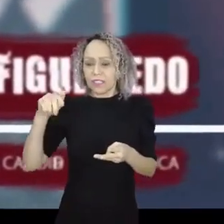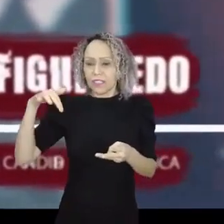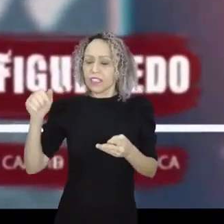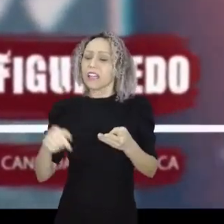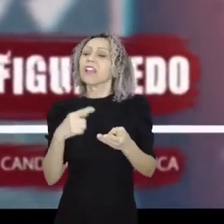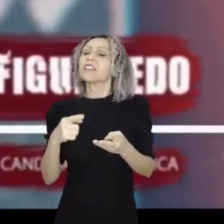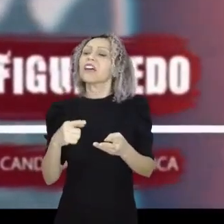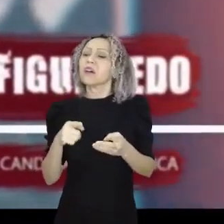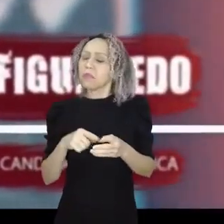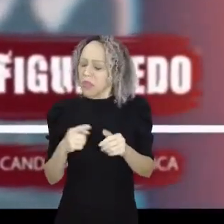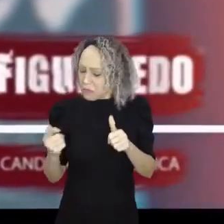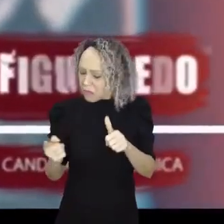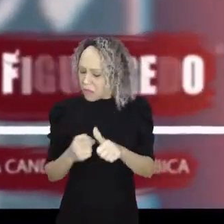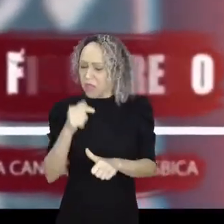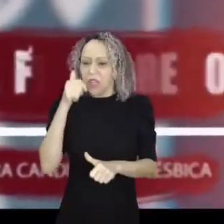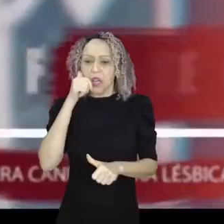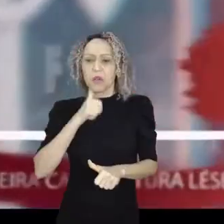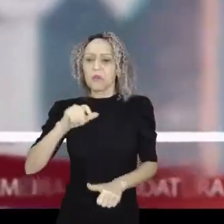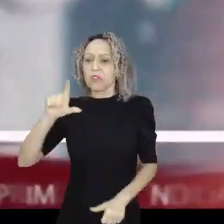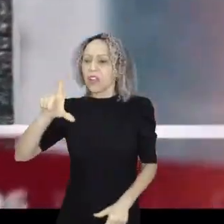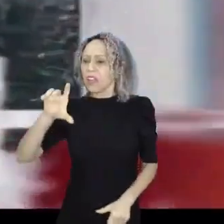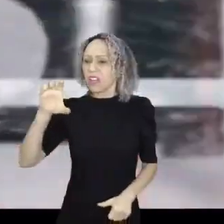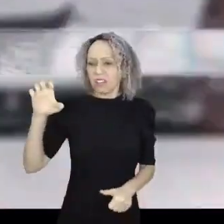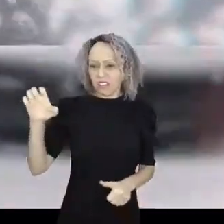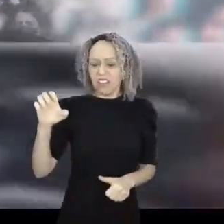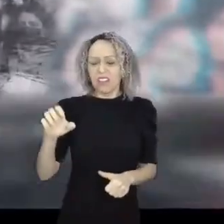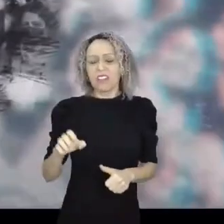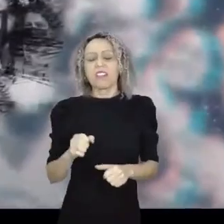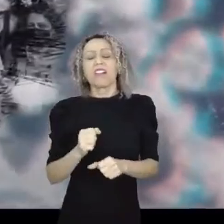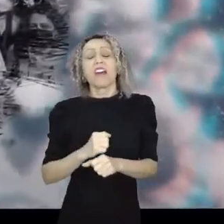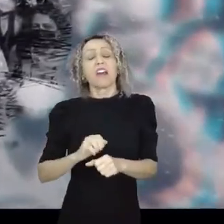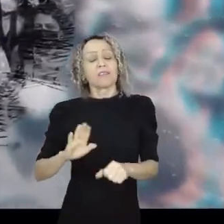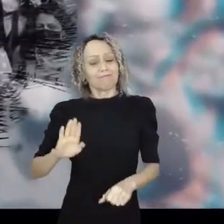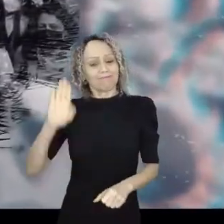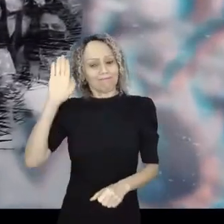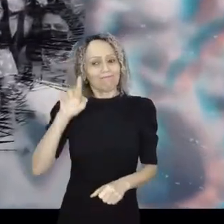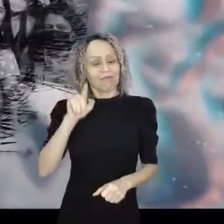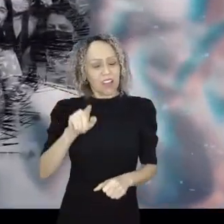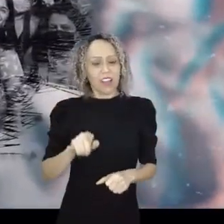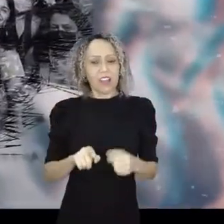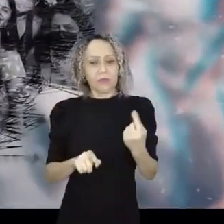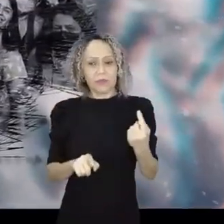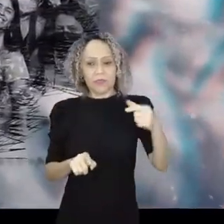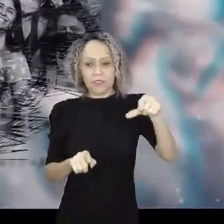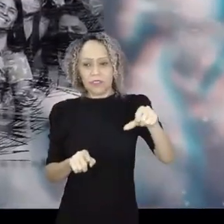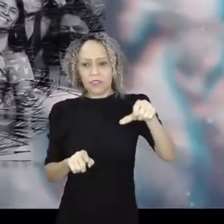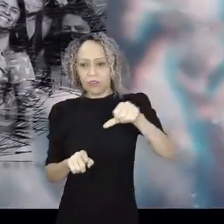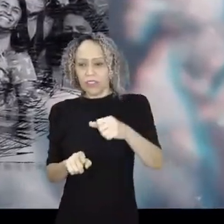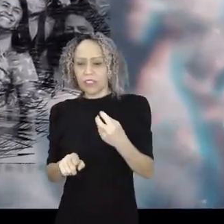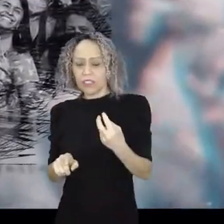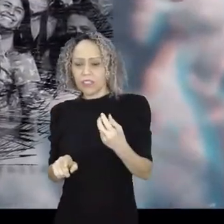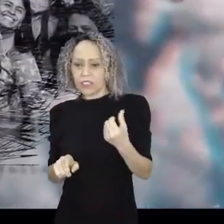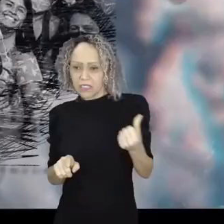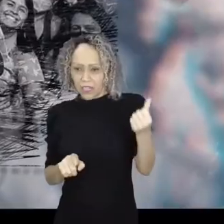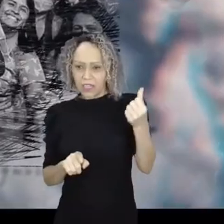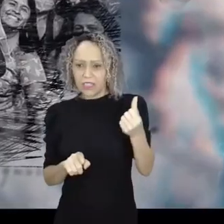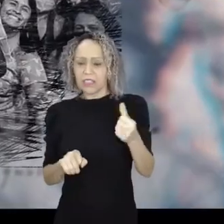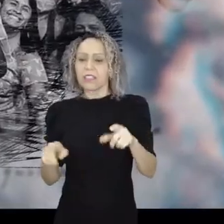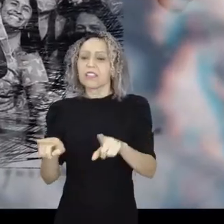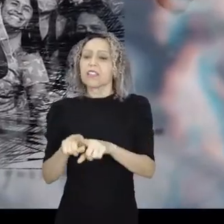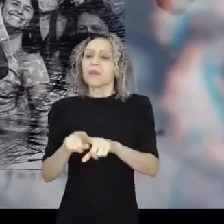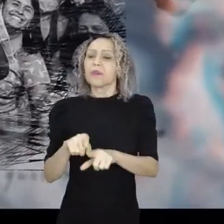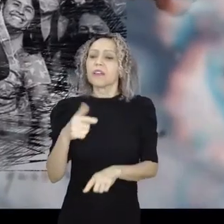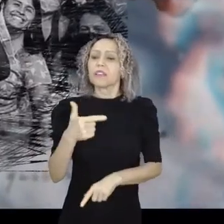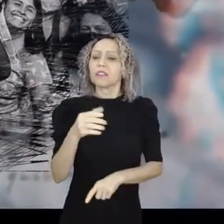Janeiro ainda em 1996. Em 2020, o PT ampliou o número de vereadoras, prefeitas